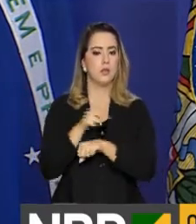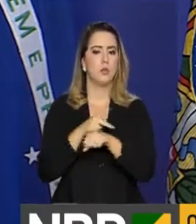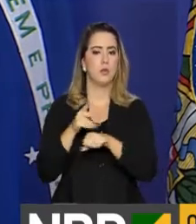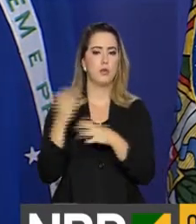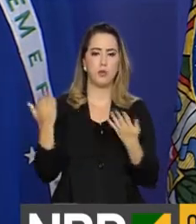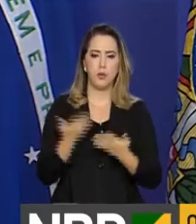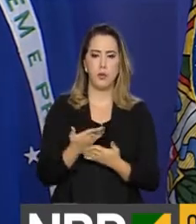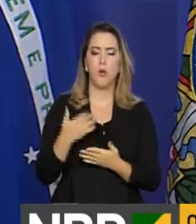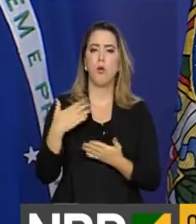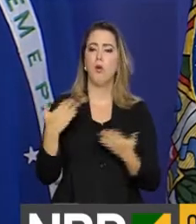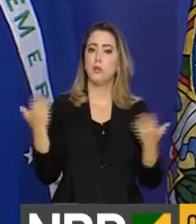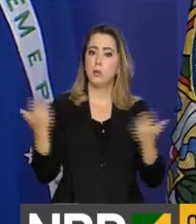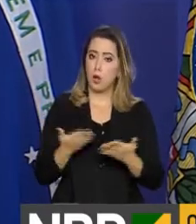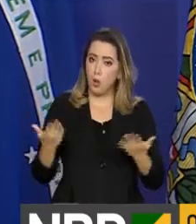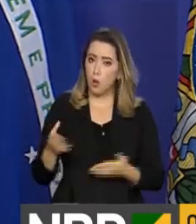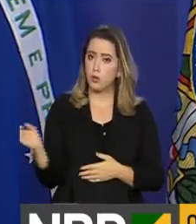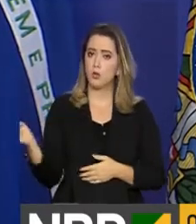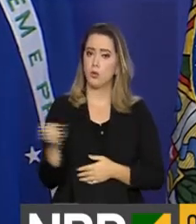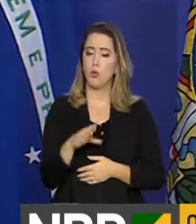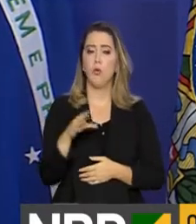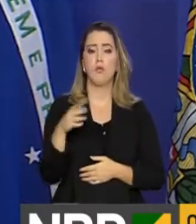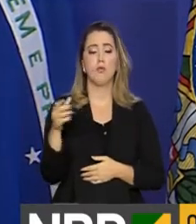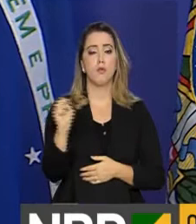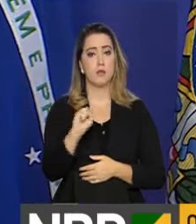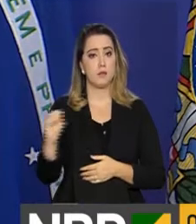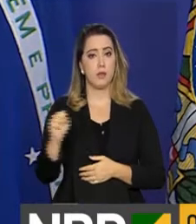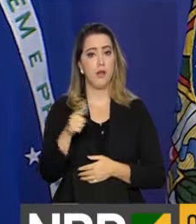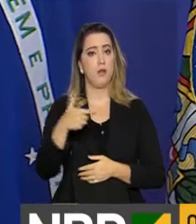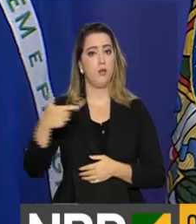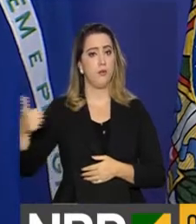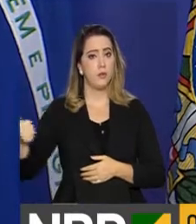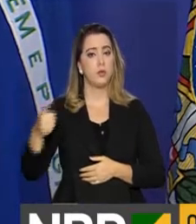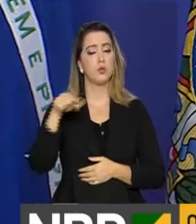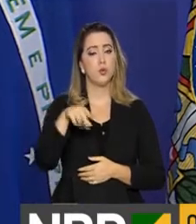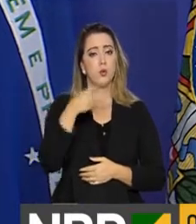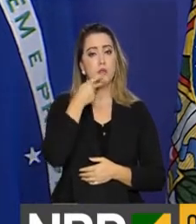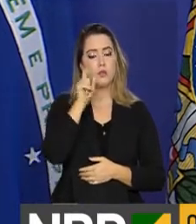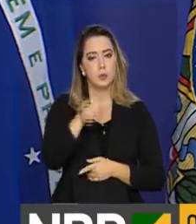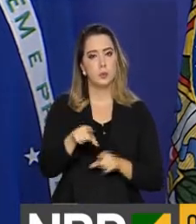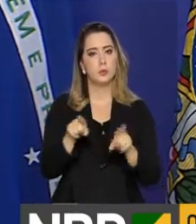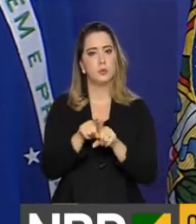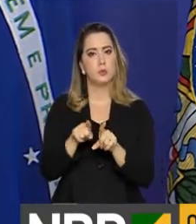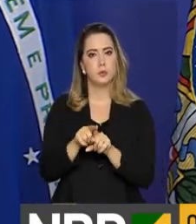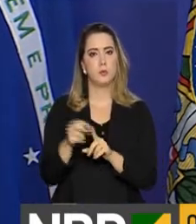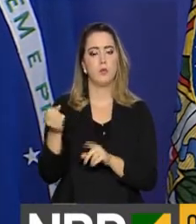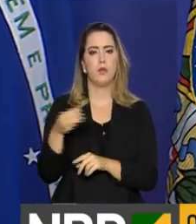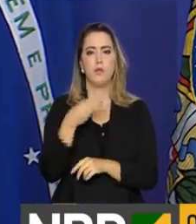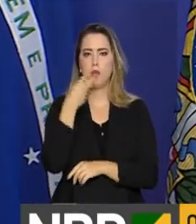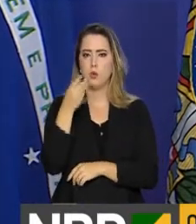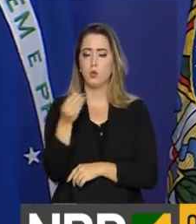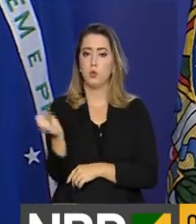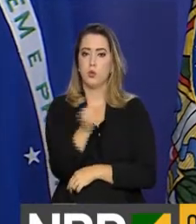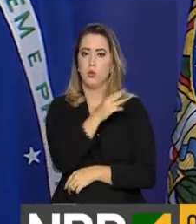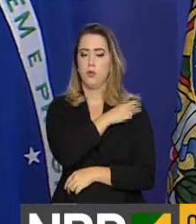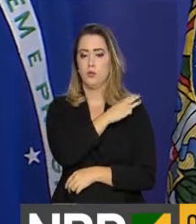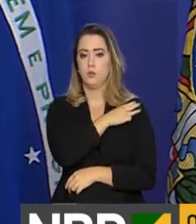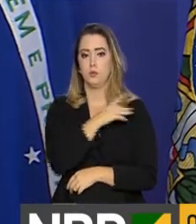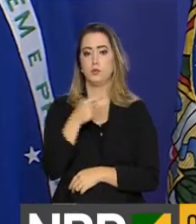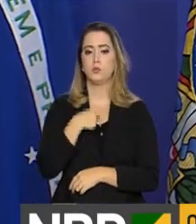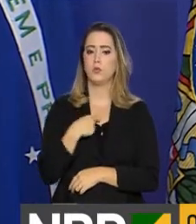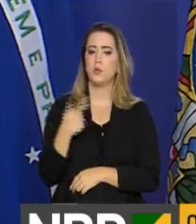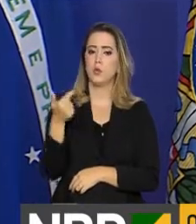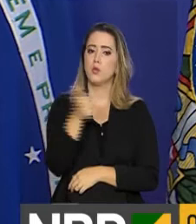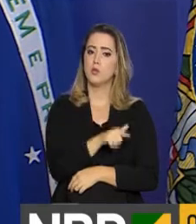21 não foi sem razão também que há que se fez referência à reforma do ensino médio e outras